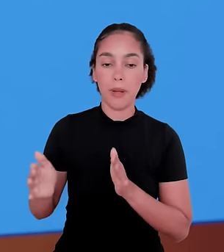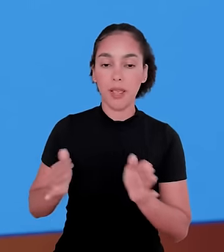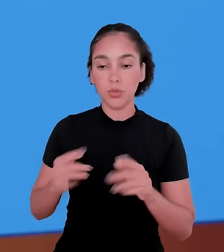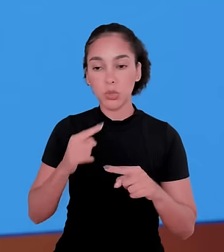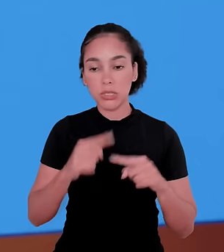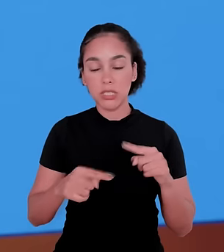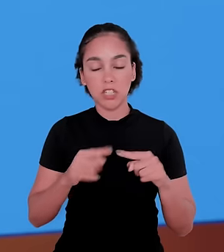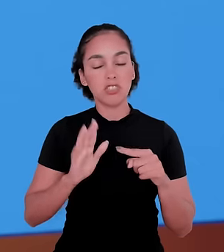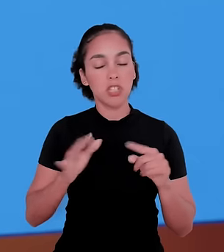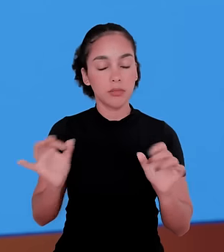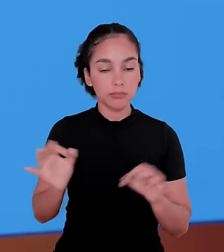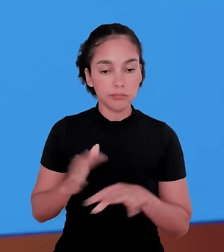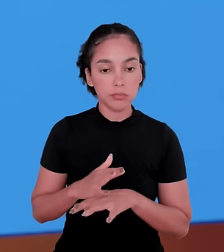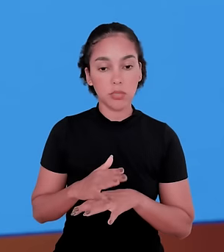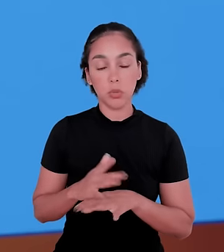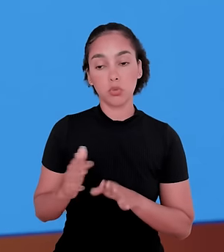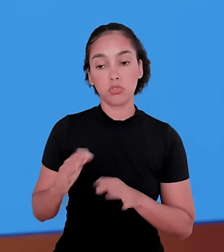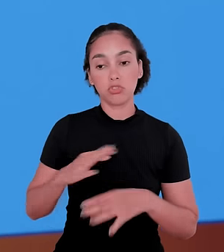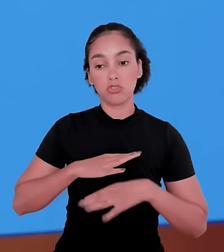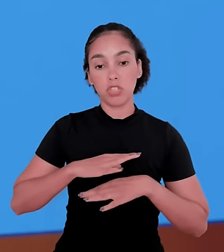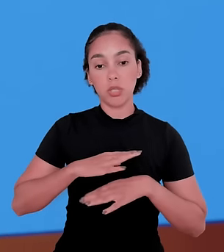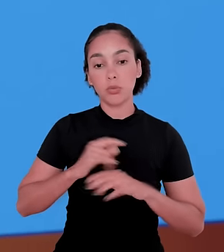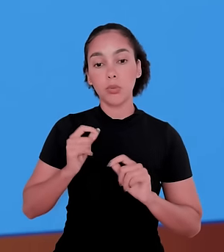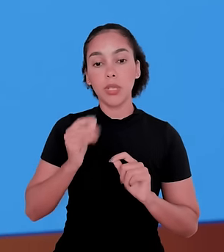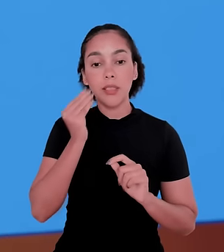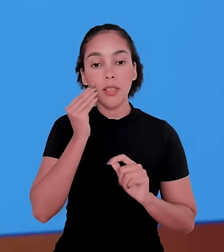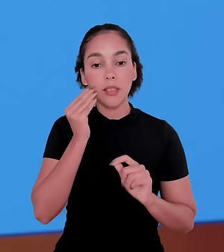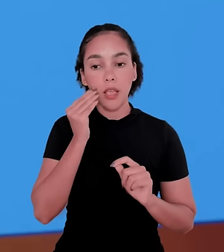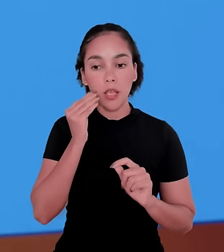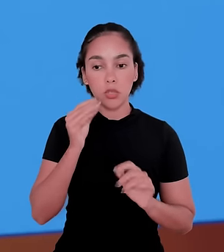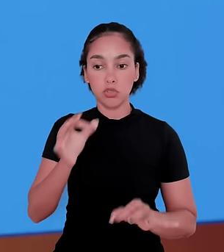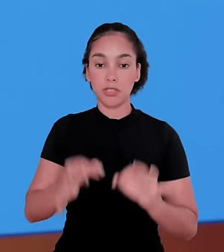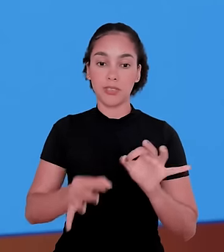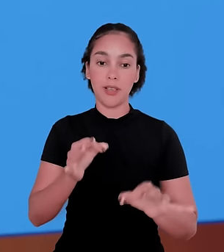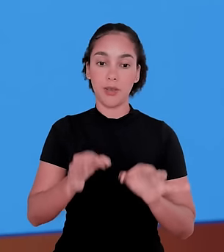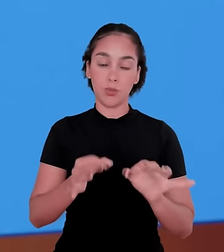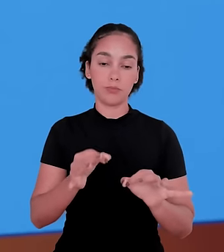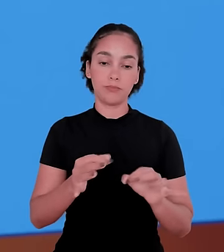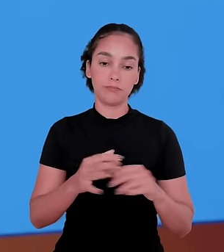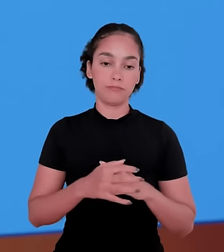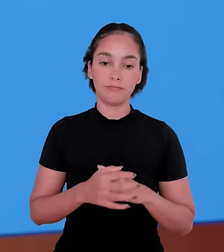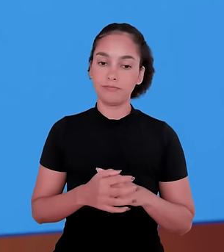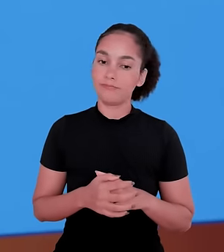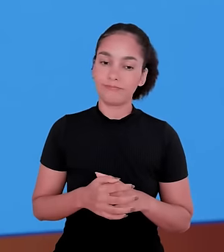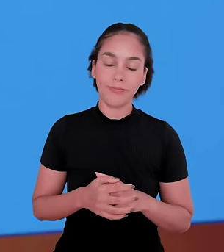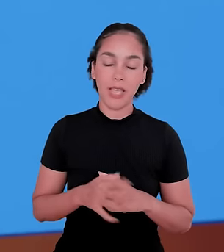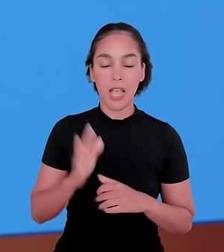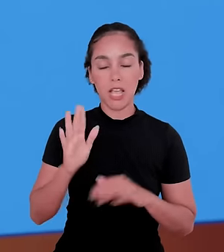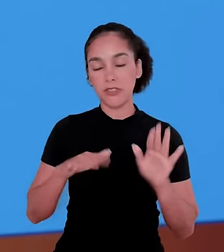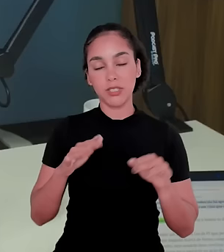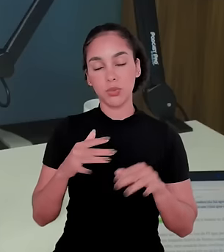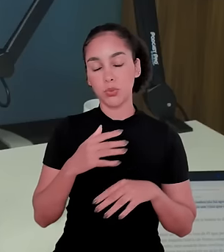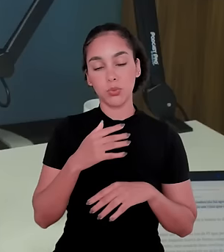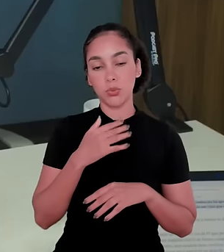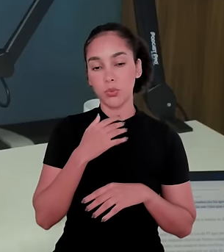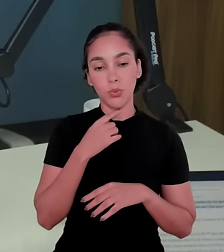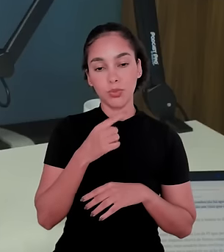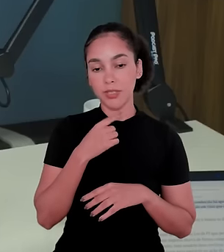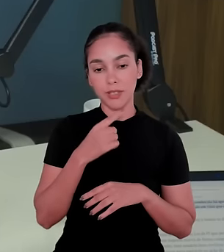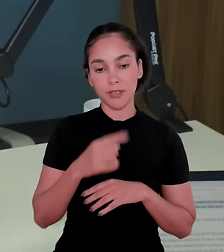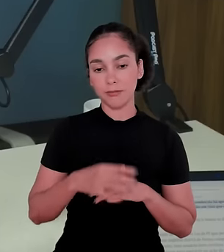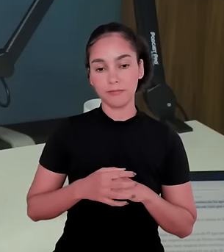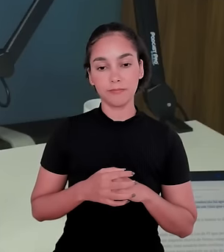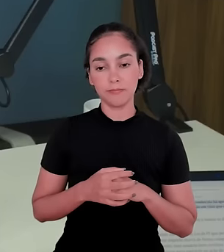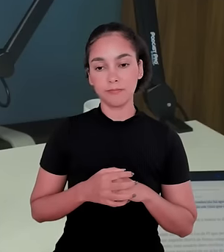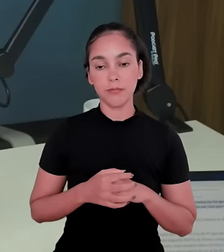teria acabado a única forma que você ia tentar era judicial e não necessariamente você ia conseguir Ah legal interessante